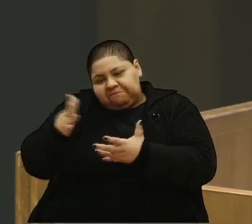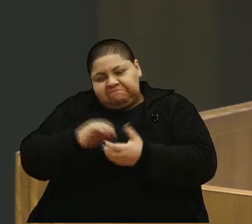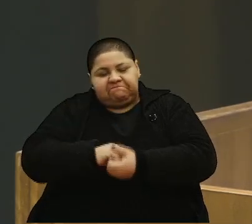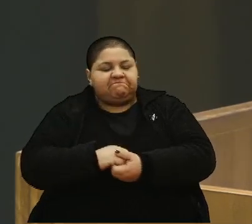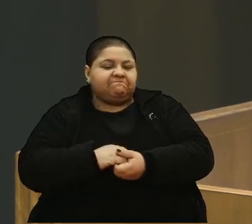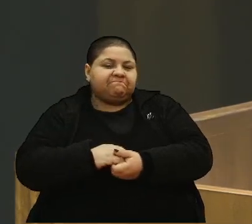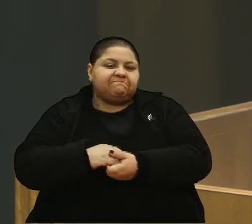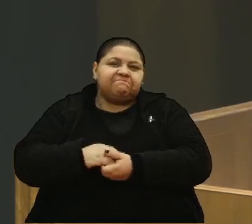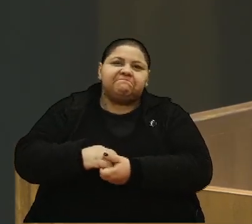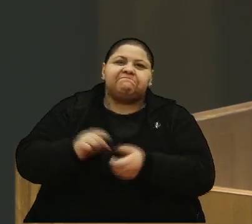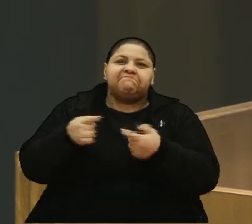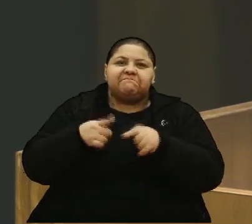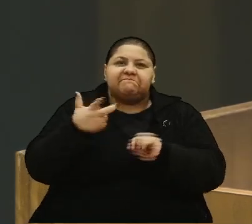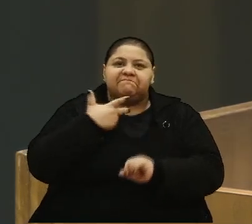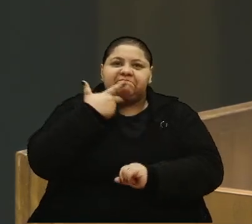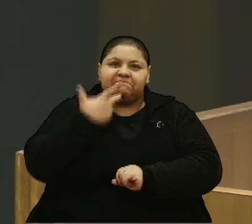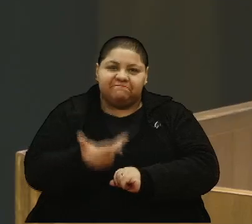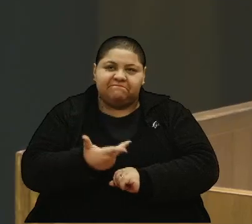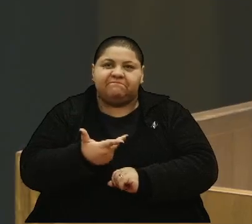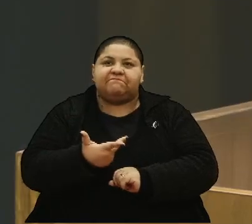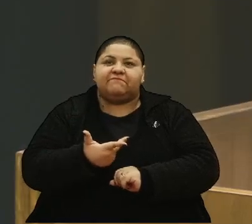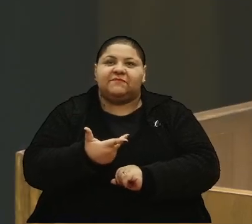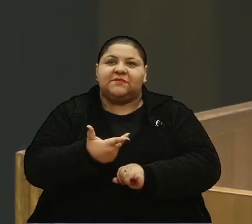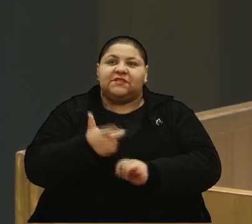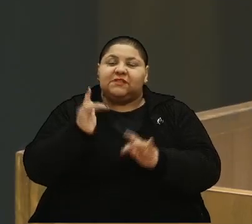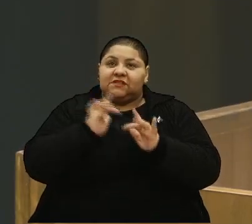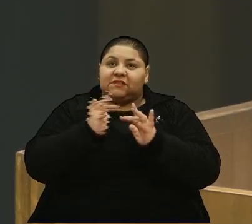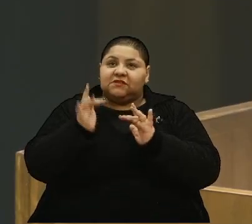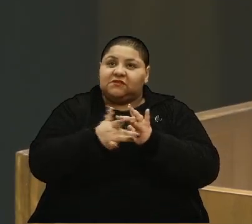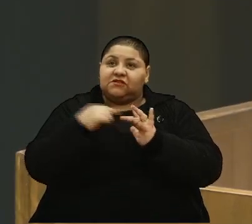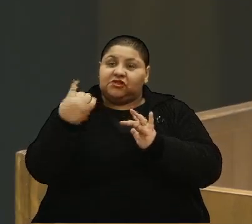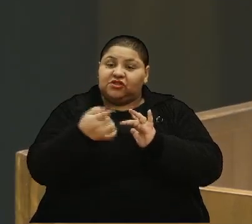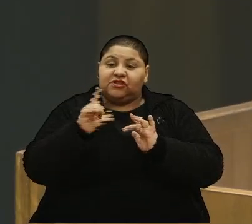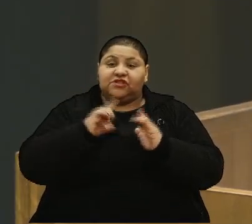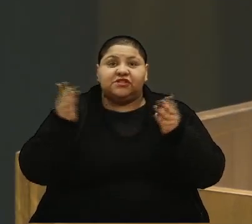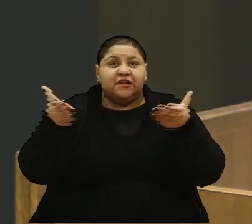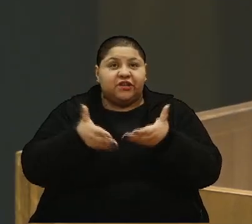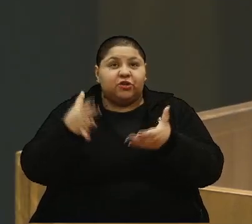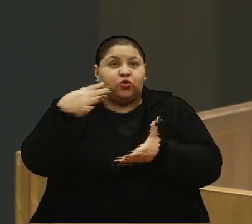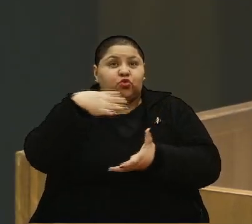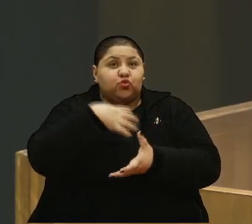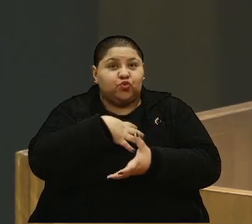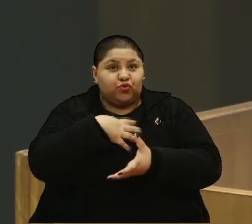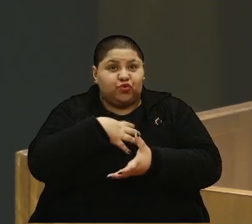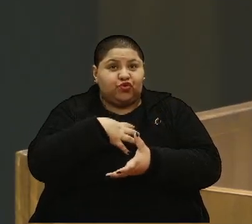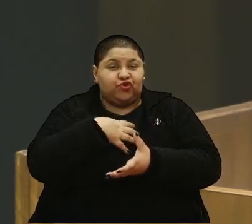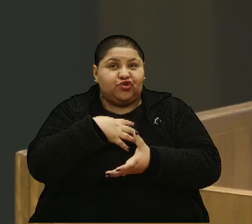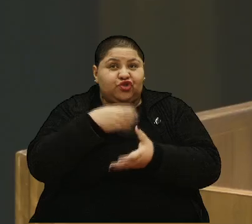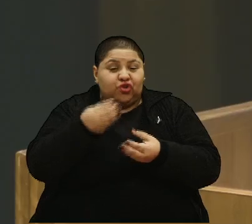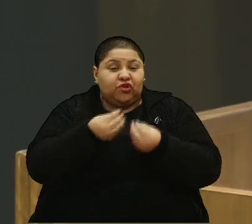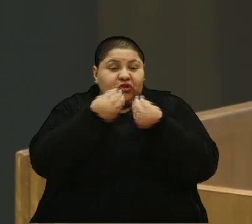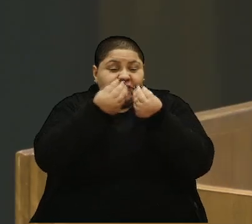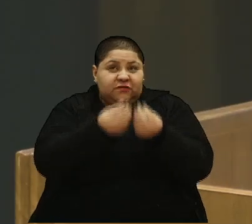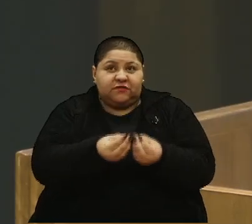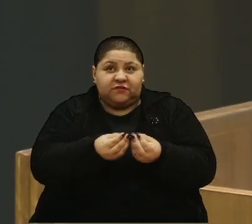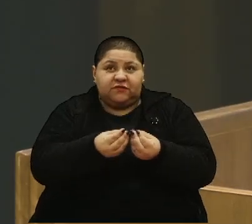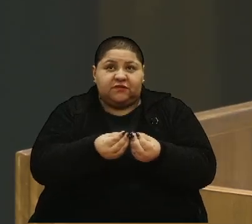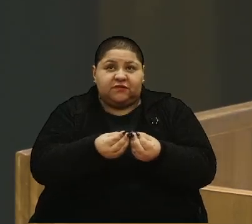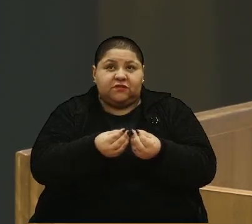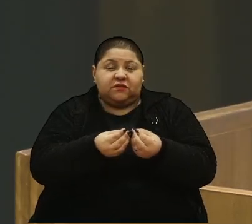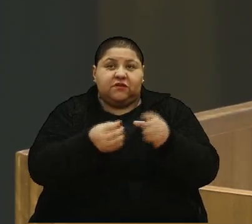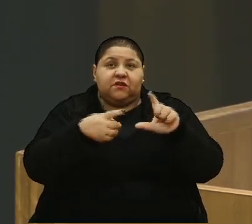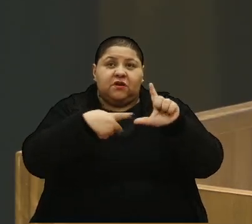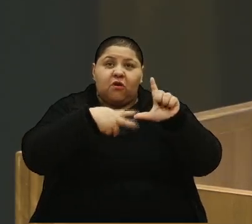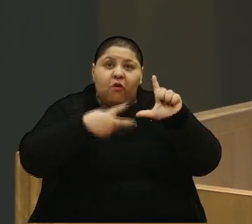Mas eu quero dizer que, nas redes sociais que nós temos hoje, da forma como elas são concebidas, os